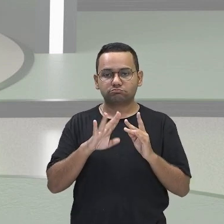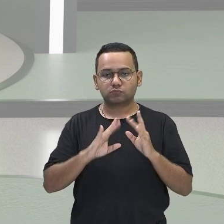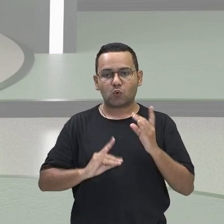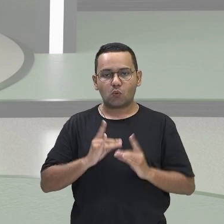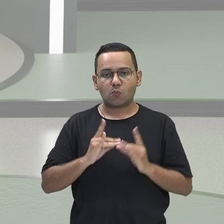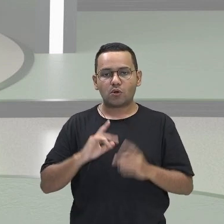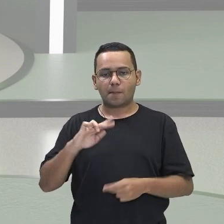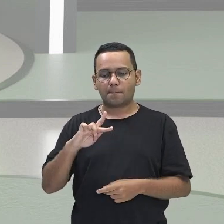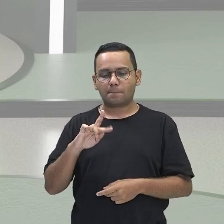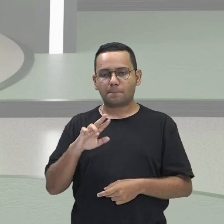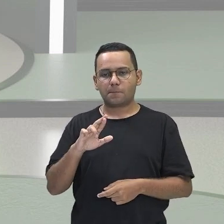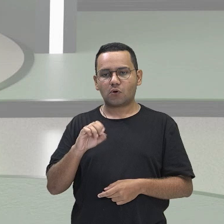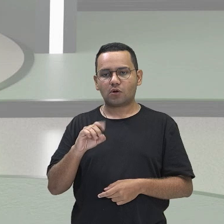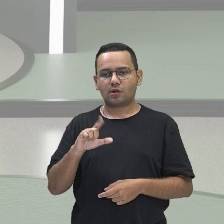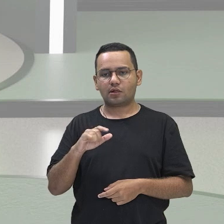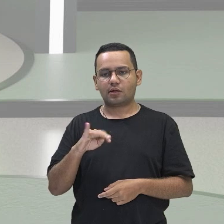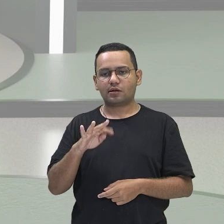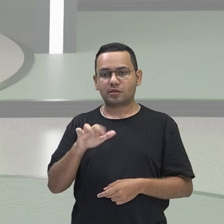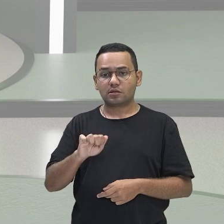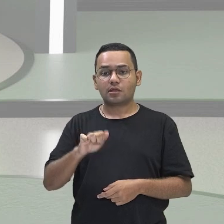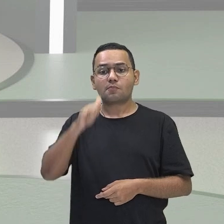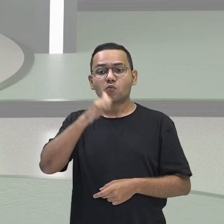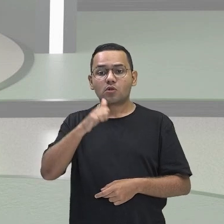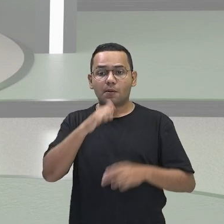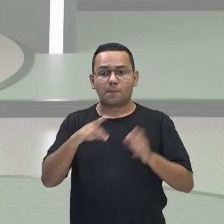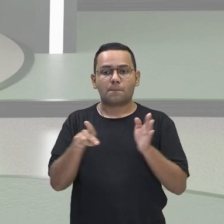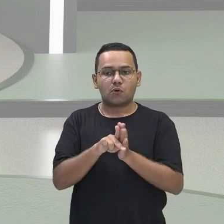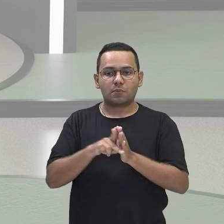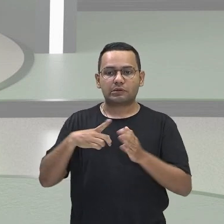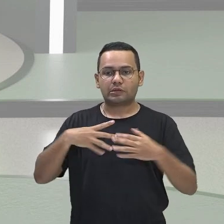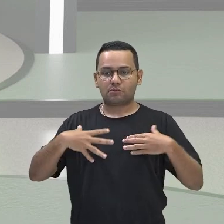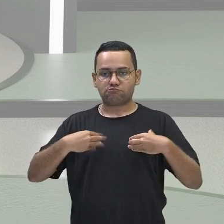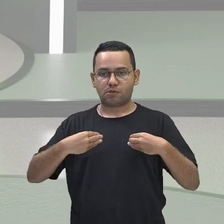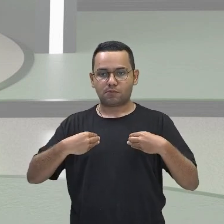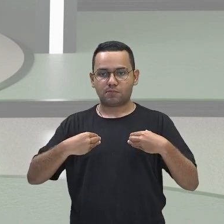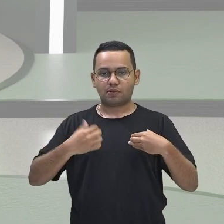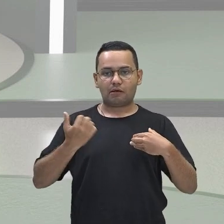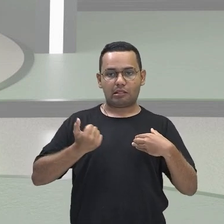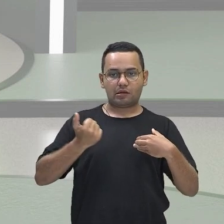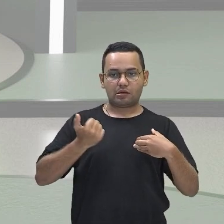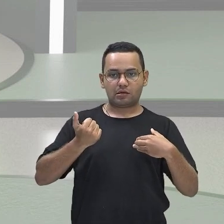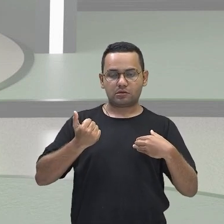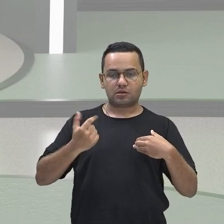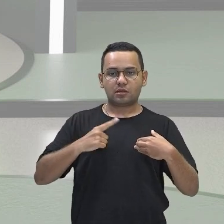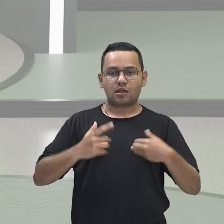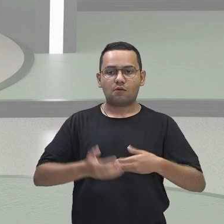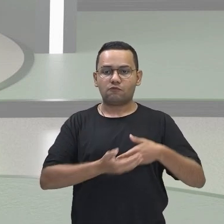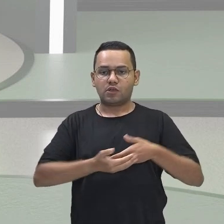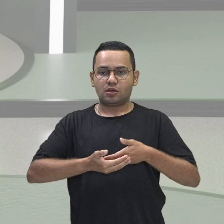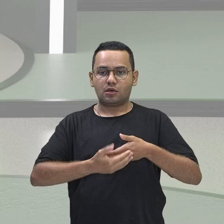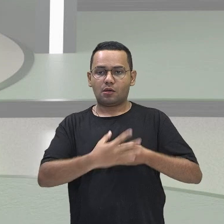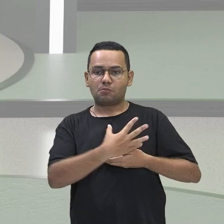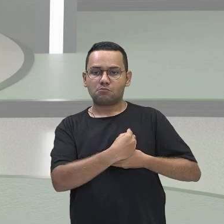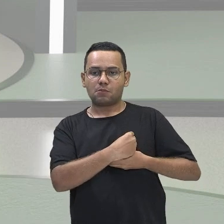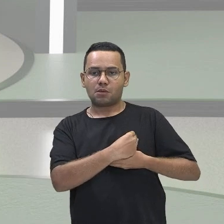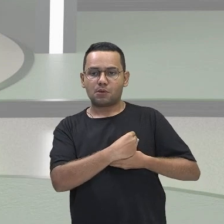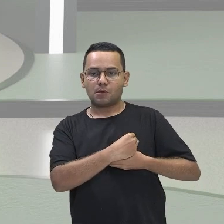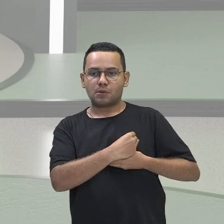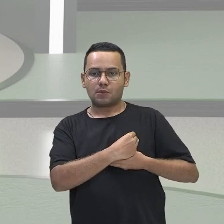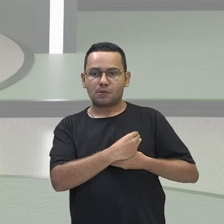permitindo a produção de leite, né, pelas mulheres na fase da amamentação, né, quando estão com, né, a pessoa tem um bebê,